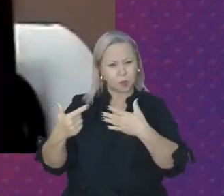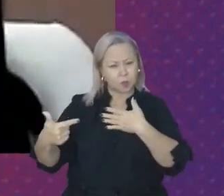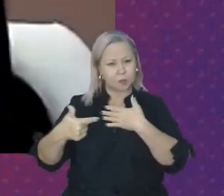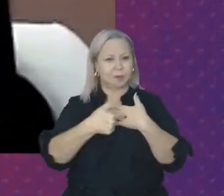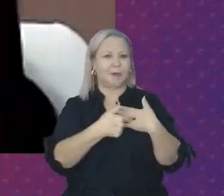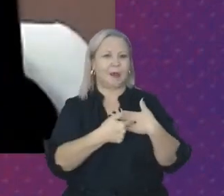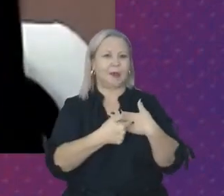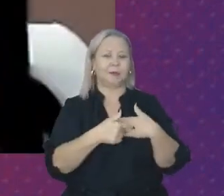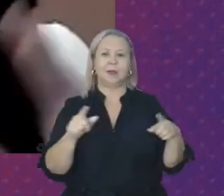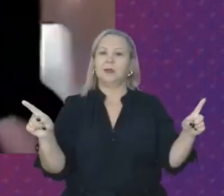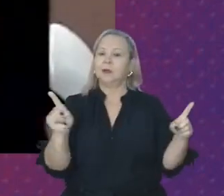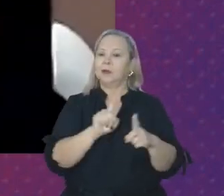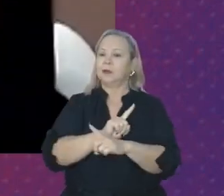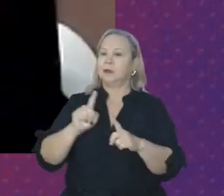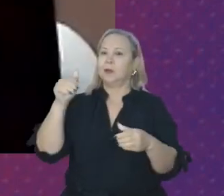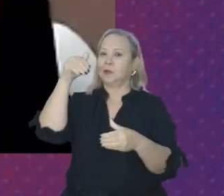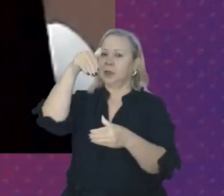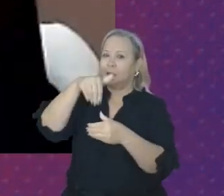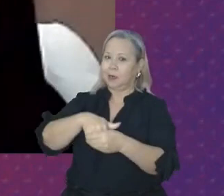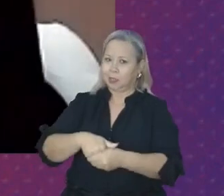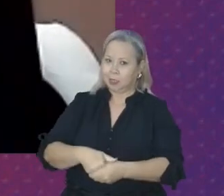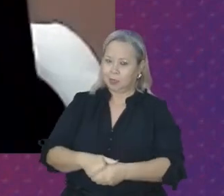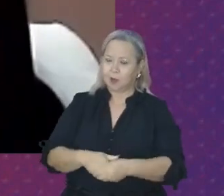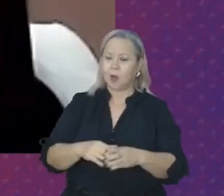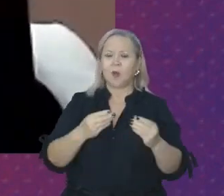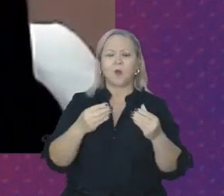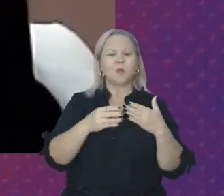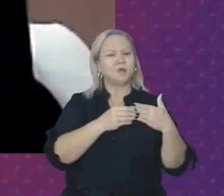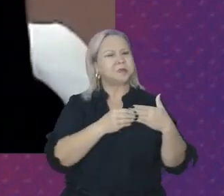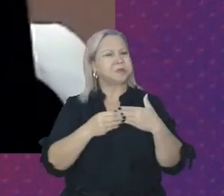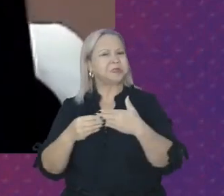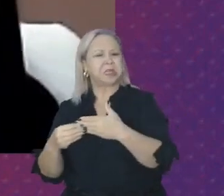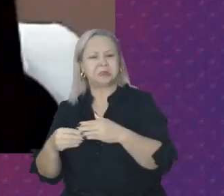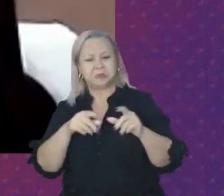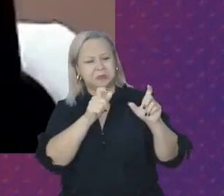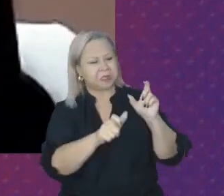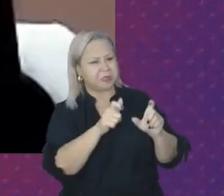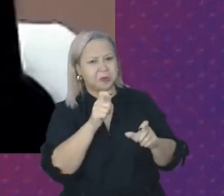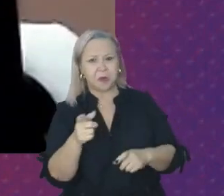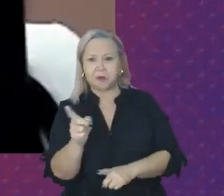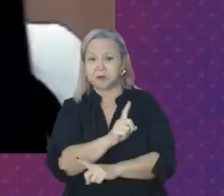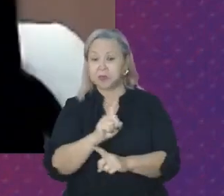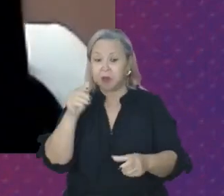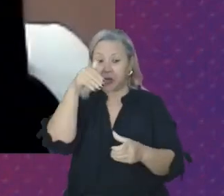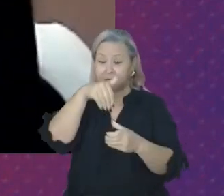que não se elegeram, com muitos seguidores que não se elegeram, e